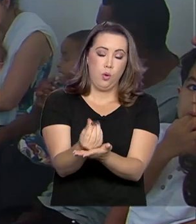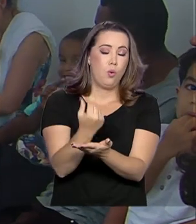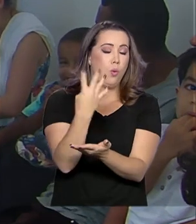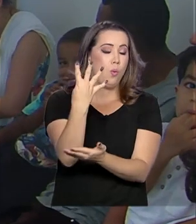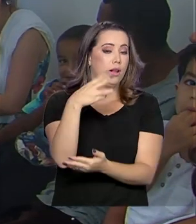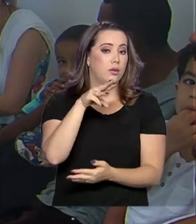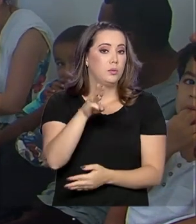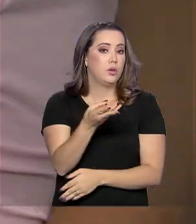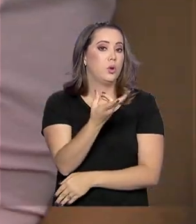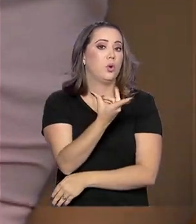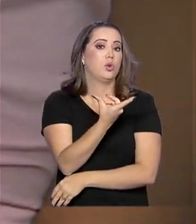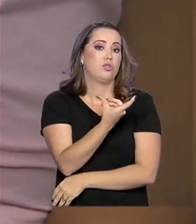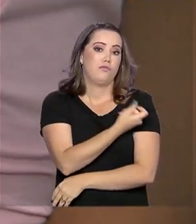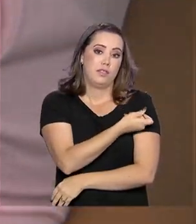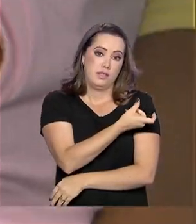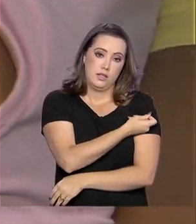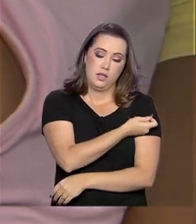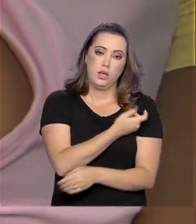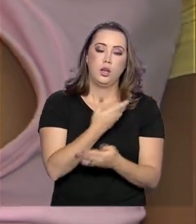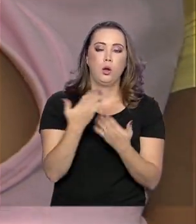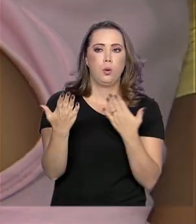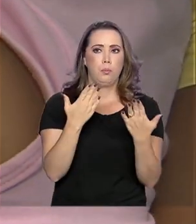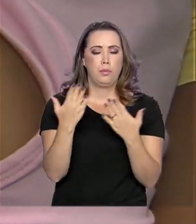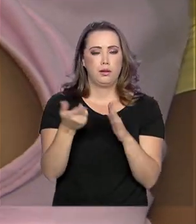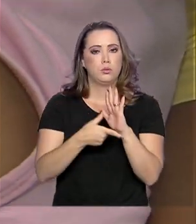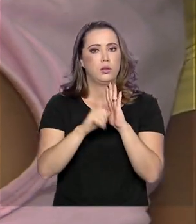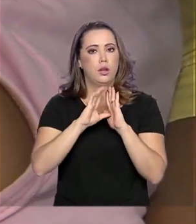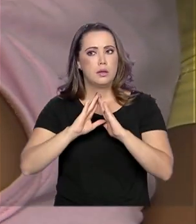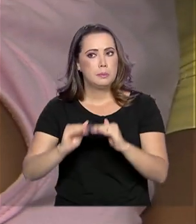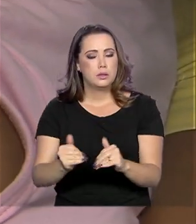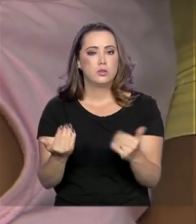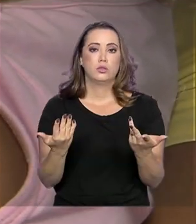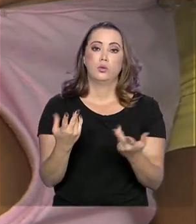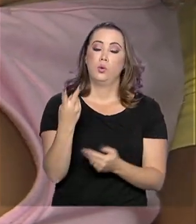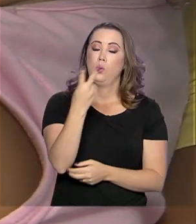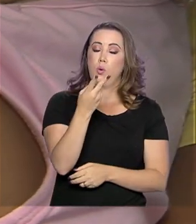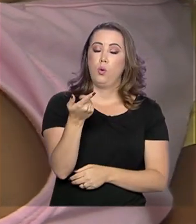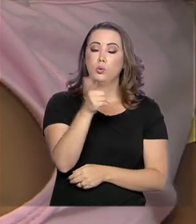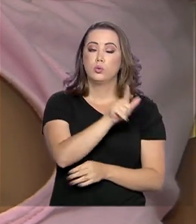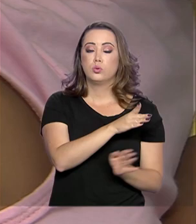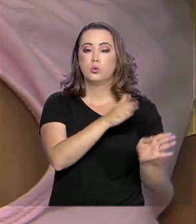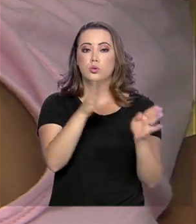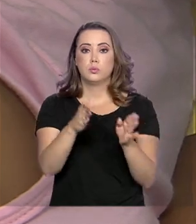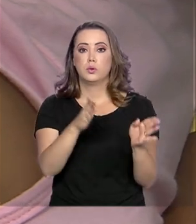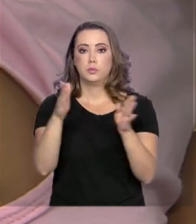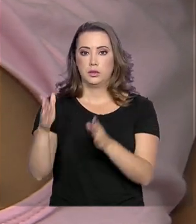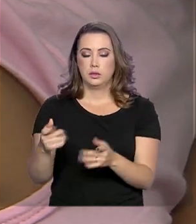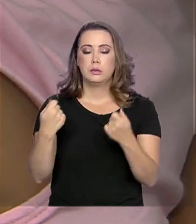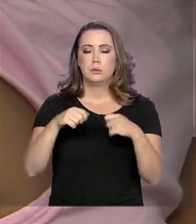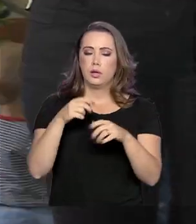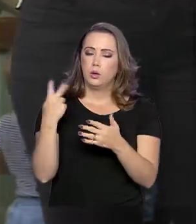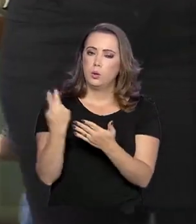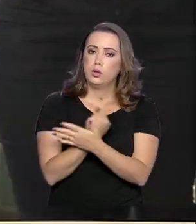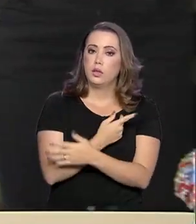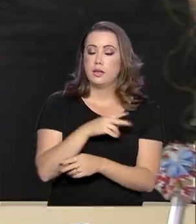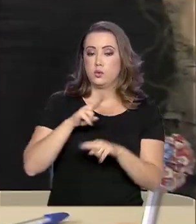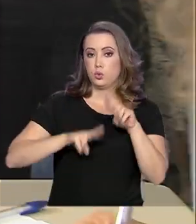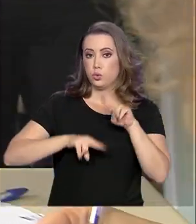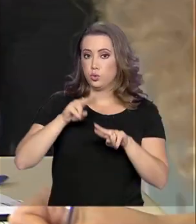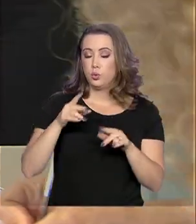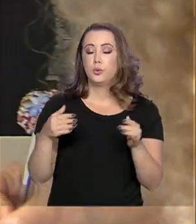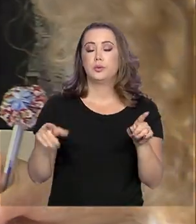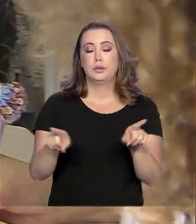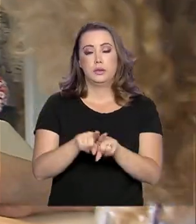acima da quantidade que havia sido demandada pelos estados. Outras duas etapas de mobilização nacional devem ocorrer em junho e